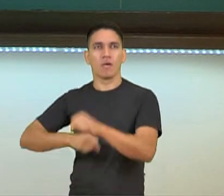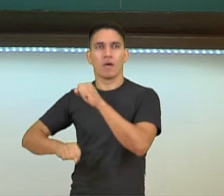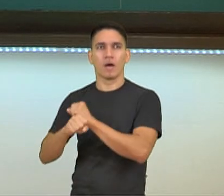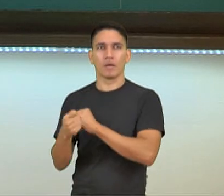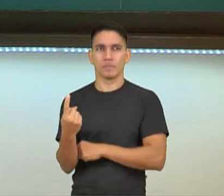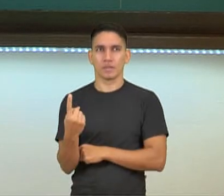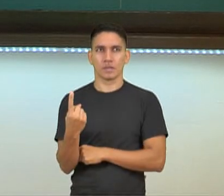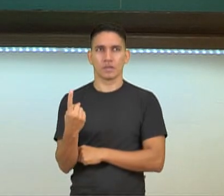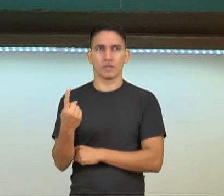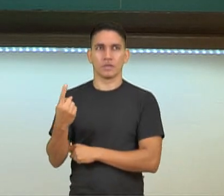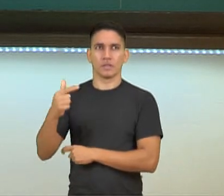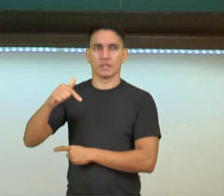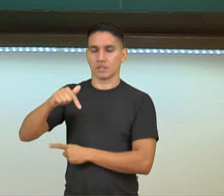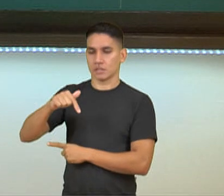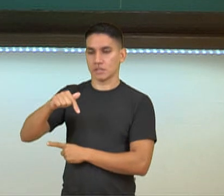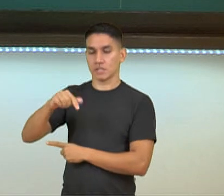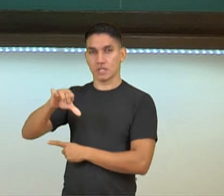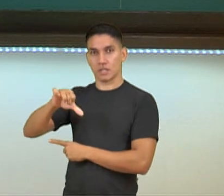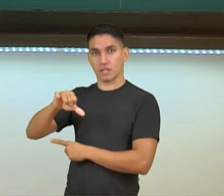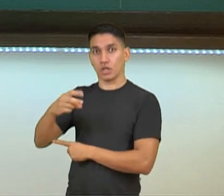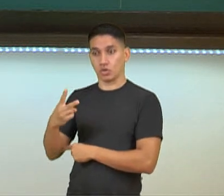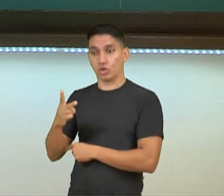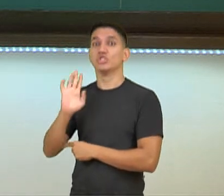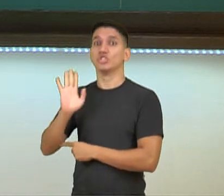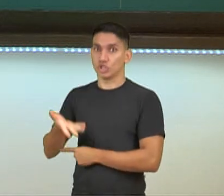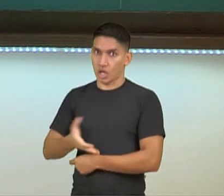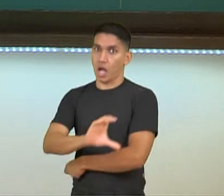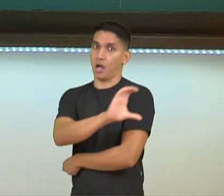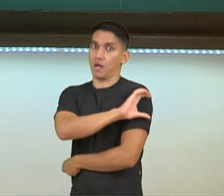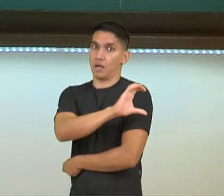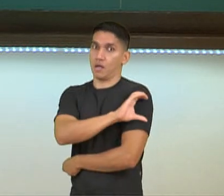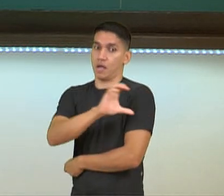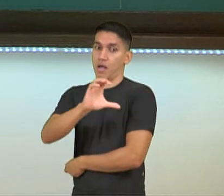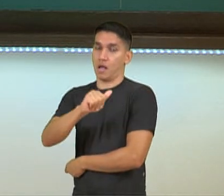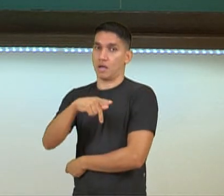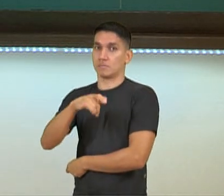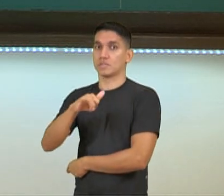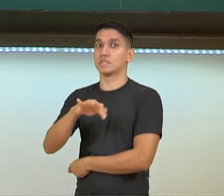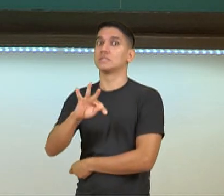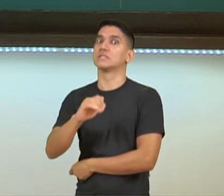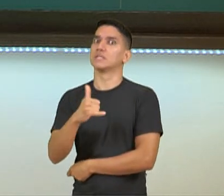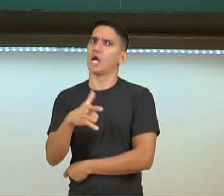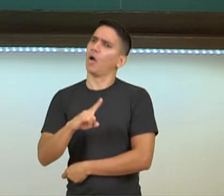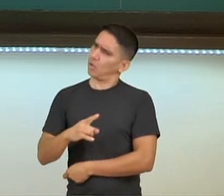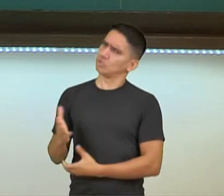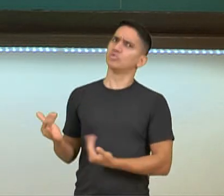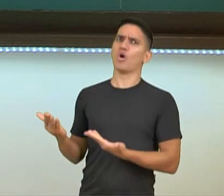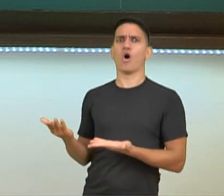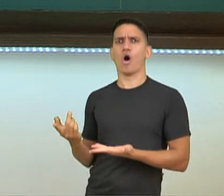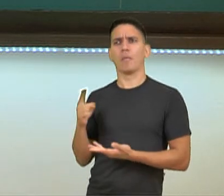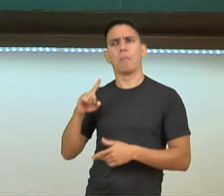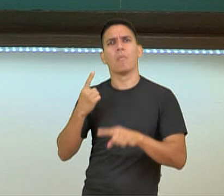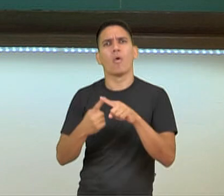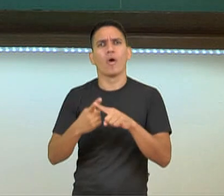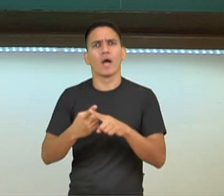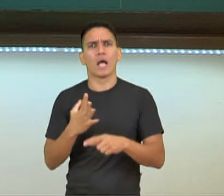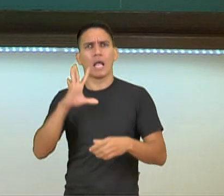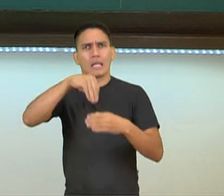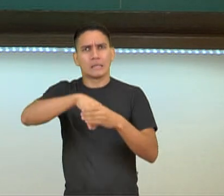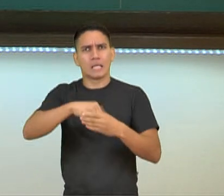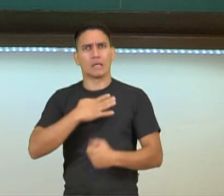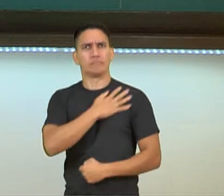a capitão. Isso é muito cedo, porque existe uma hierarquia dentro do exército e ele alcançou posições